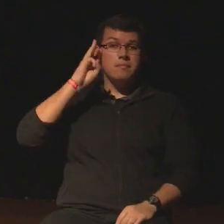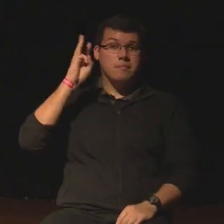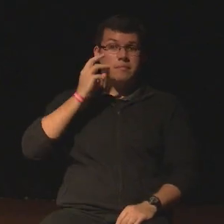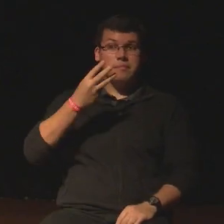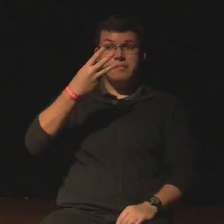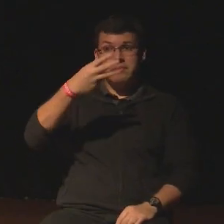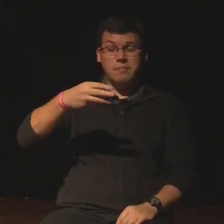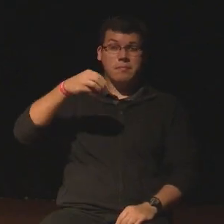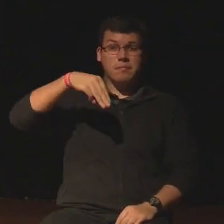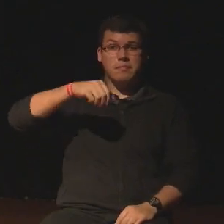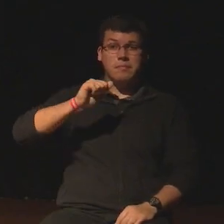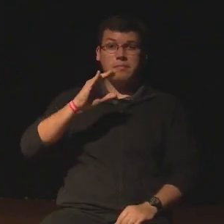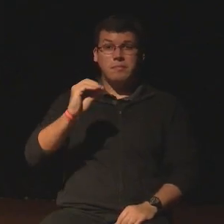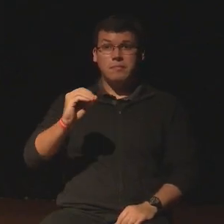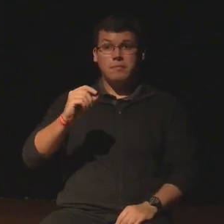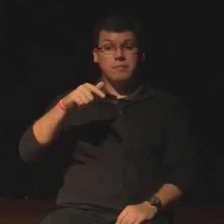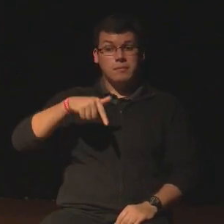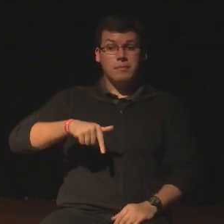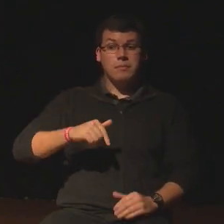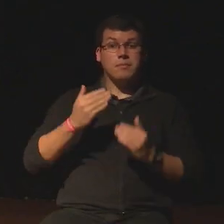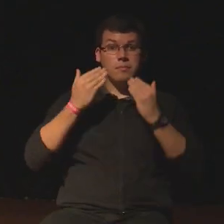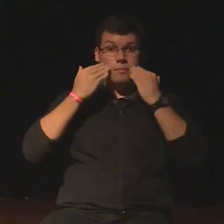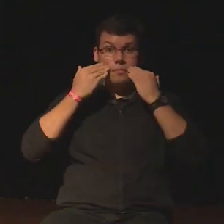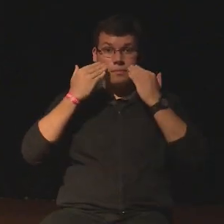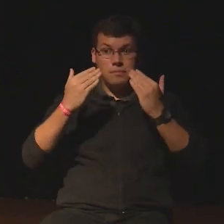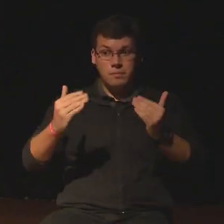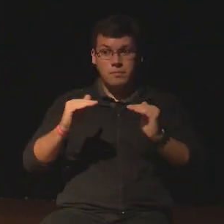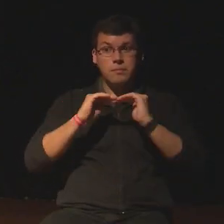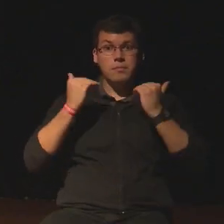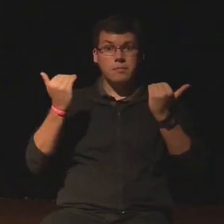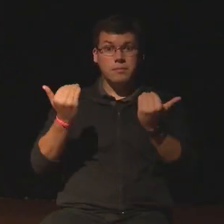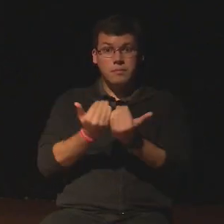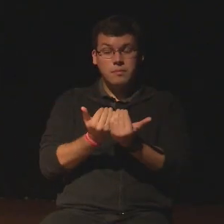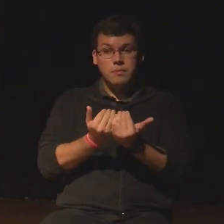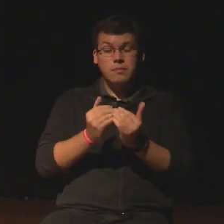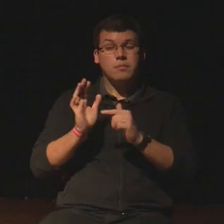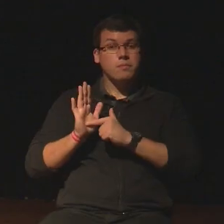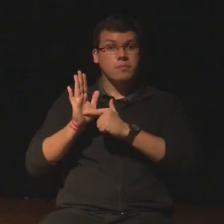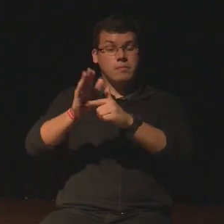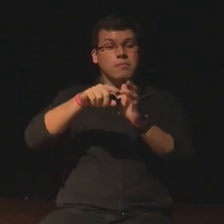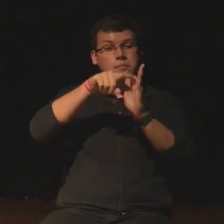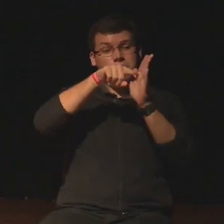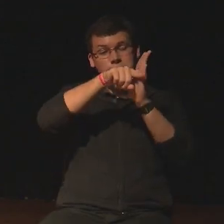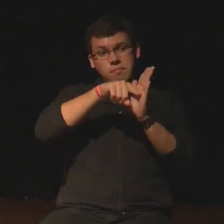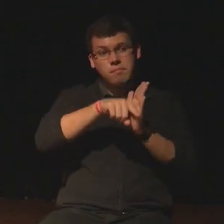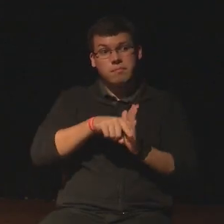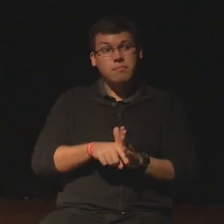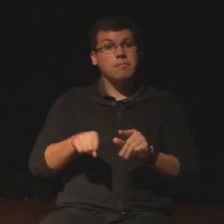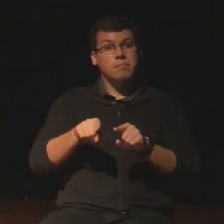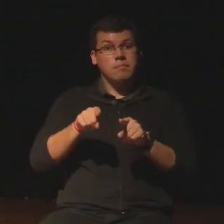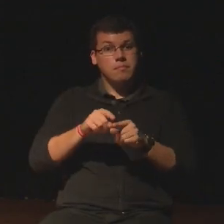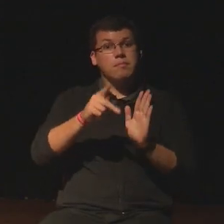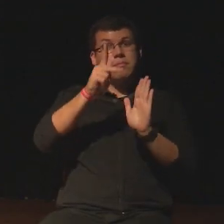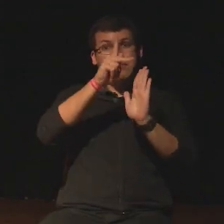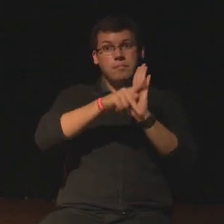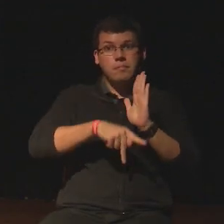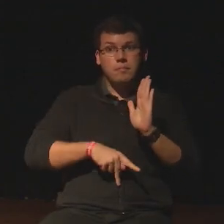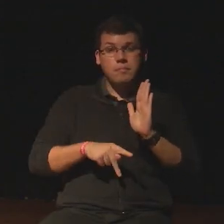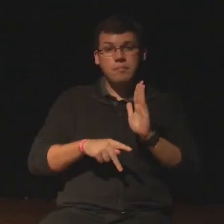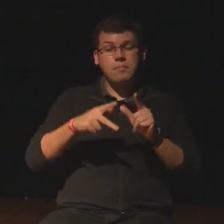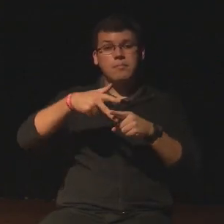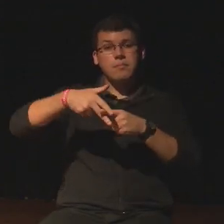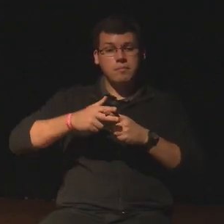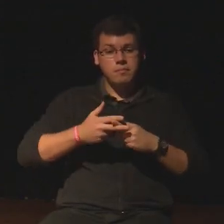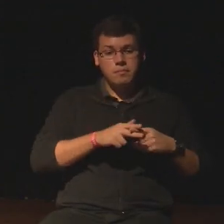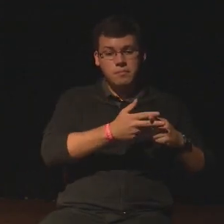para apresentar os resultados da consulta pública e os avanços do projeto de requalificação do entorno do Museu de